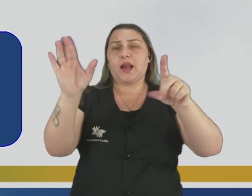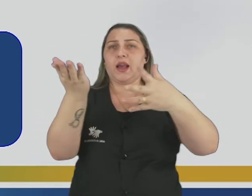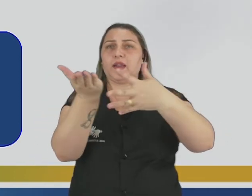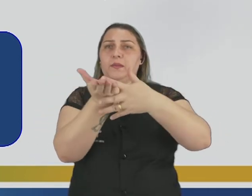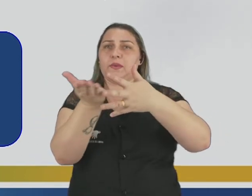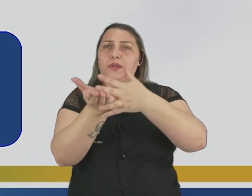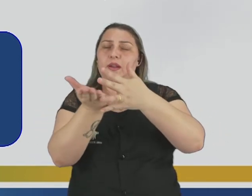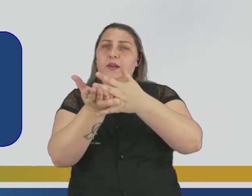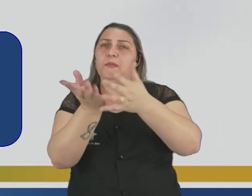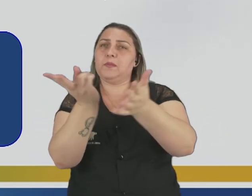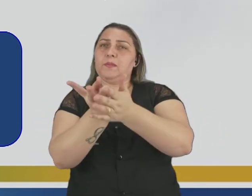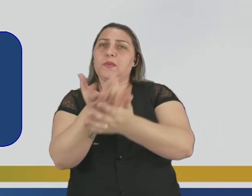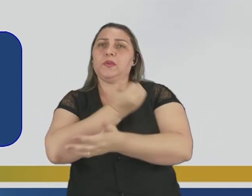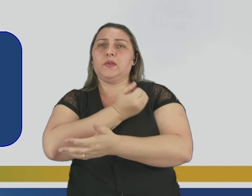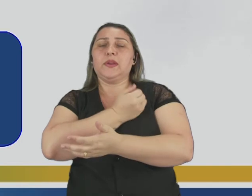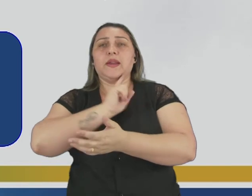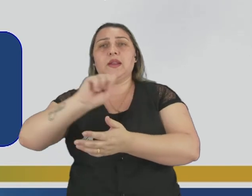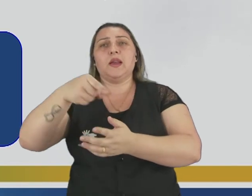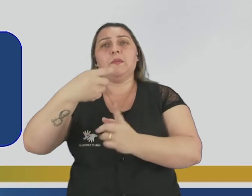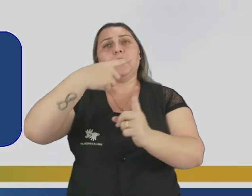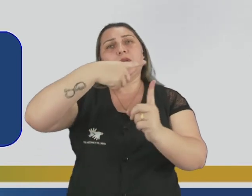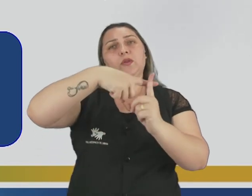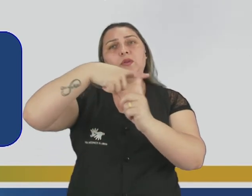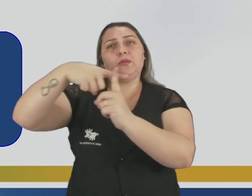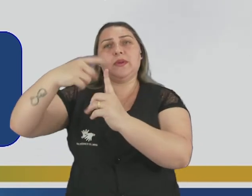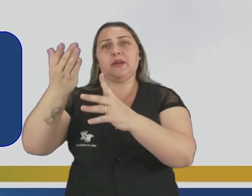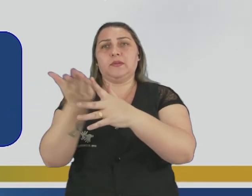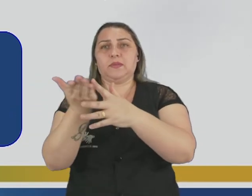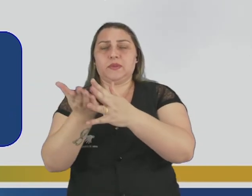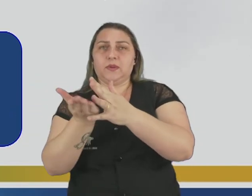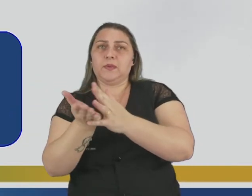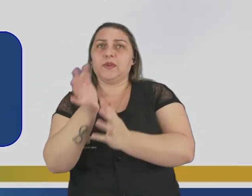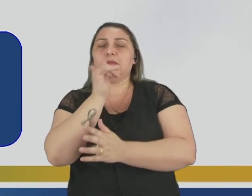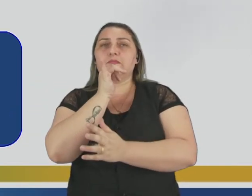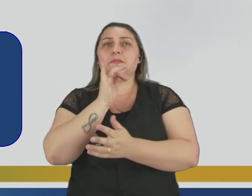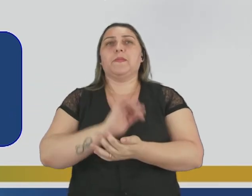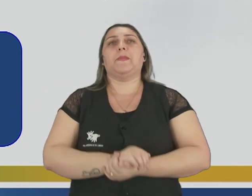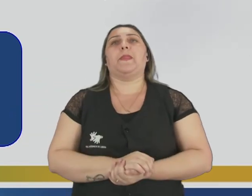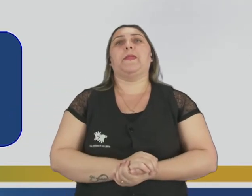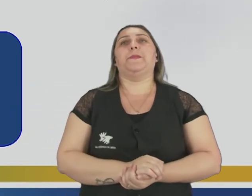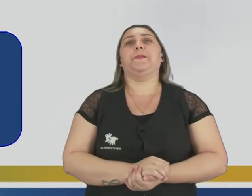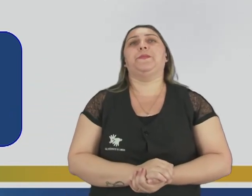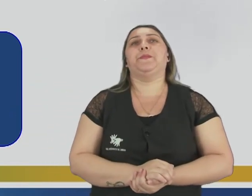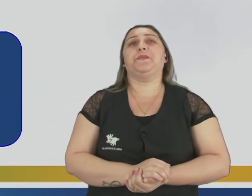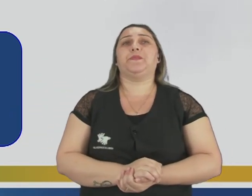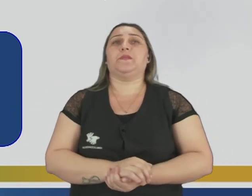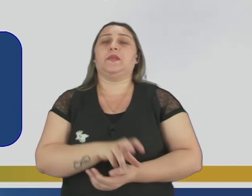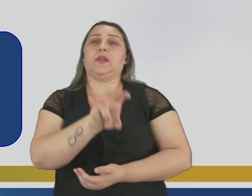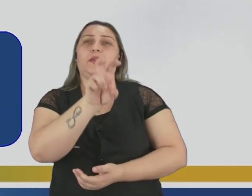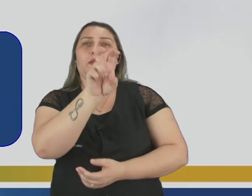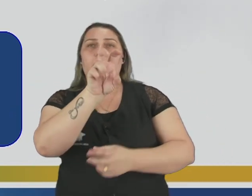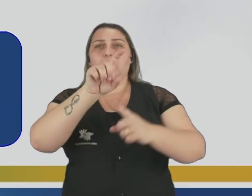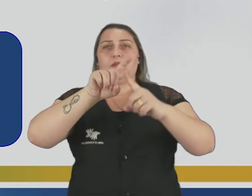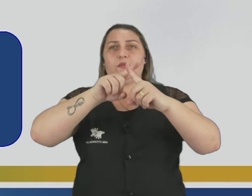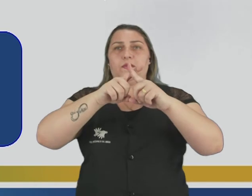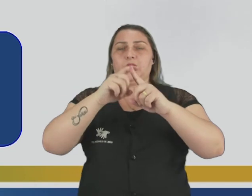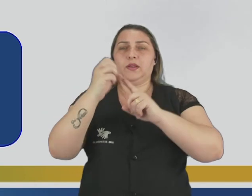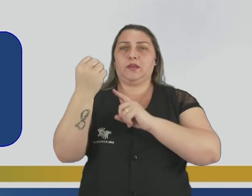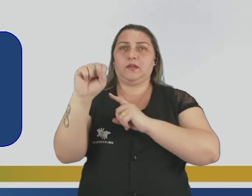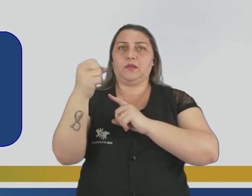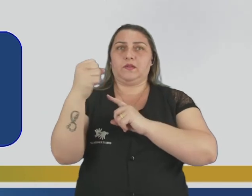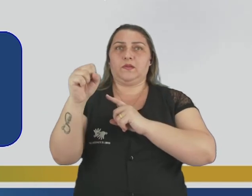parcela por esse número e depois somar as parcelas. Por exemplo, aqui eu tenho 5 vezes